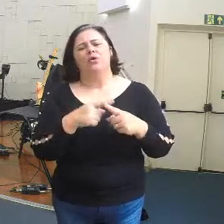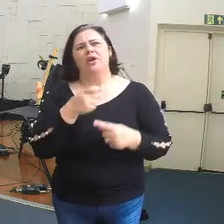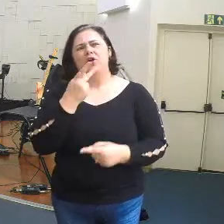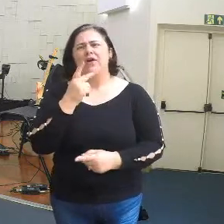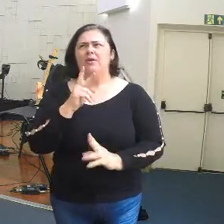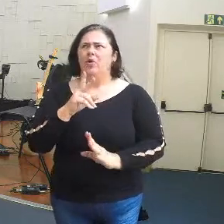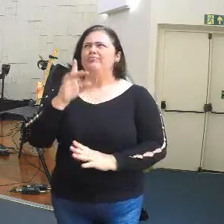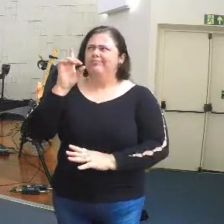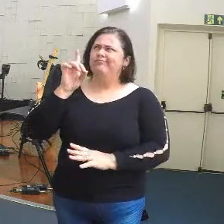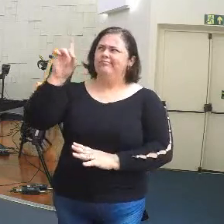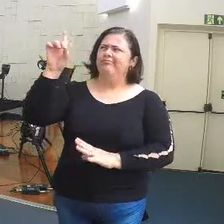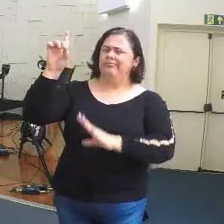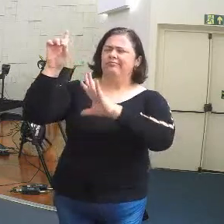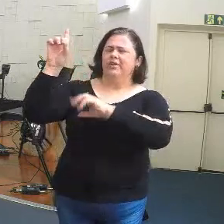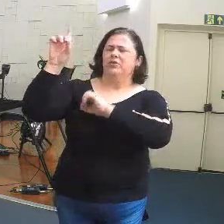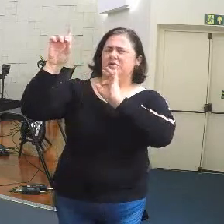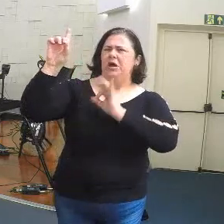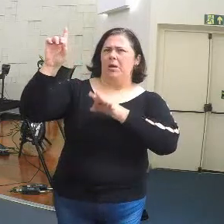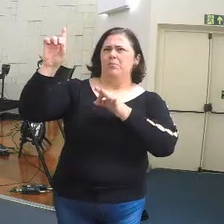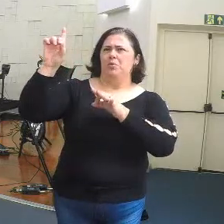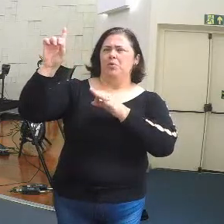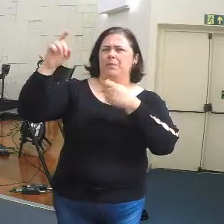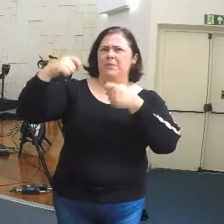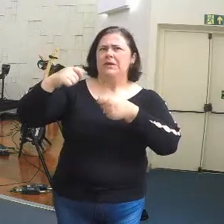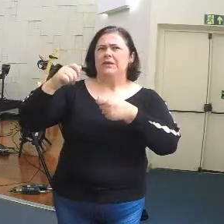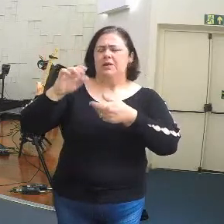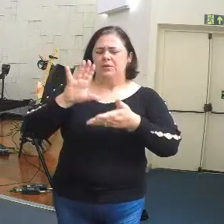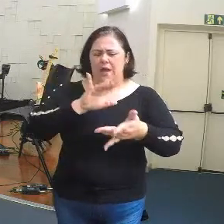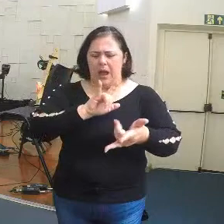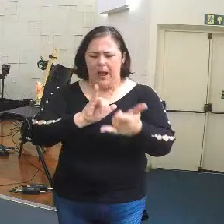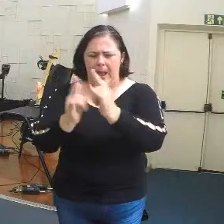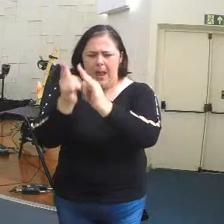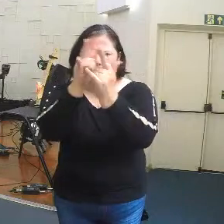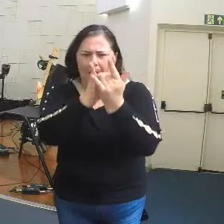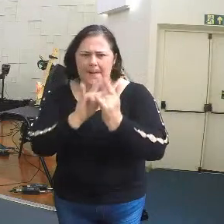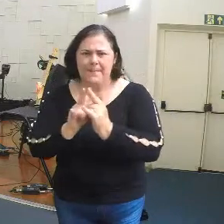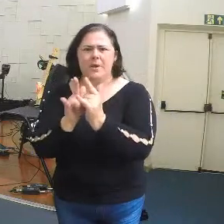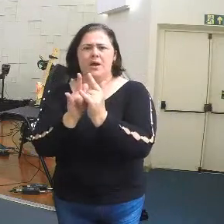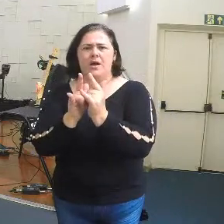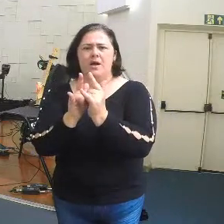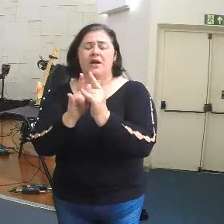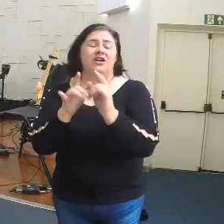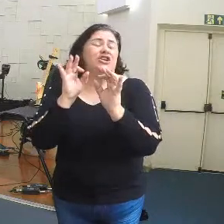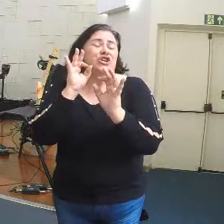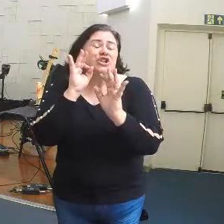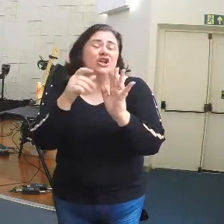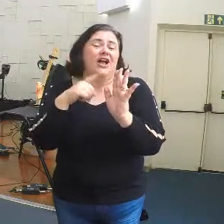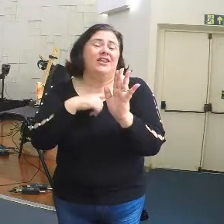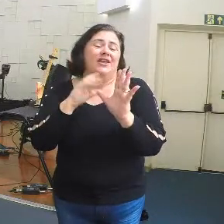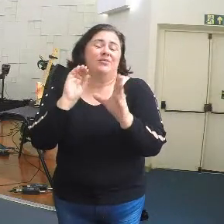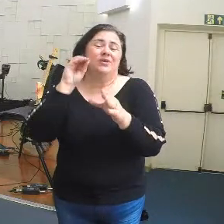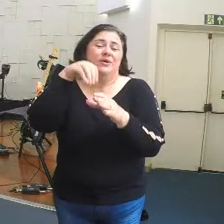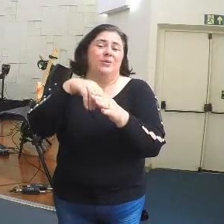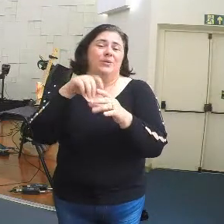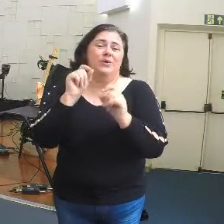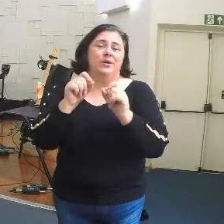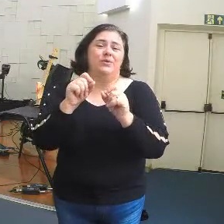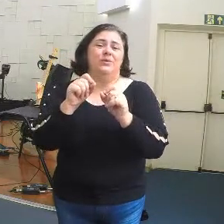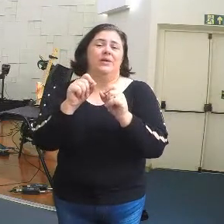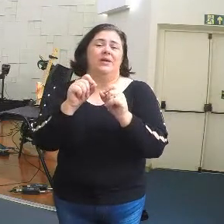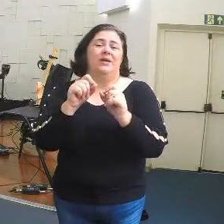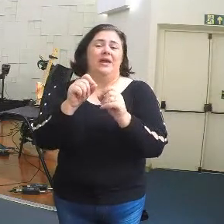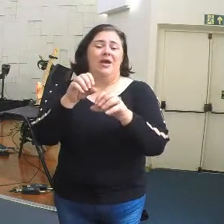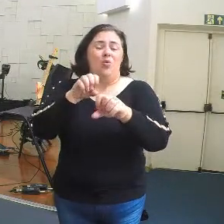amor, que nós devemos amar uns aos outros assim como Ele nos amou, já está aí incluída a prova doutrinária, porque o amor que